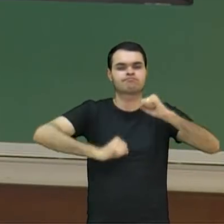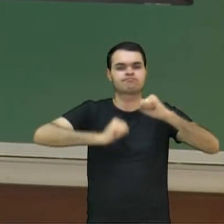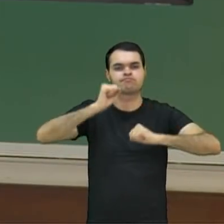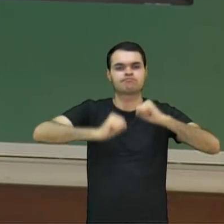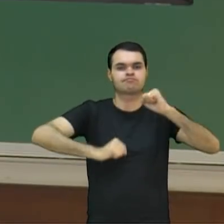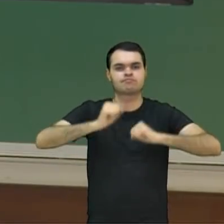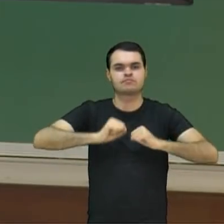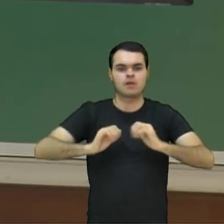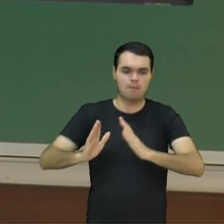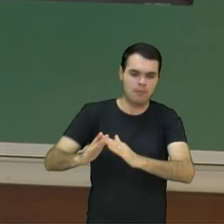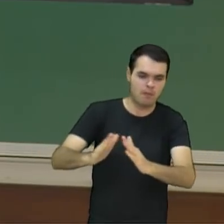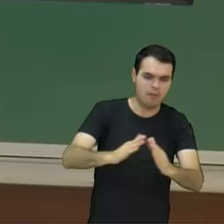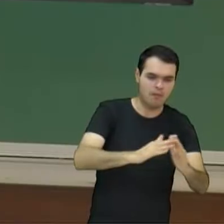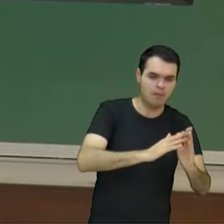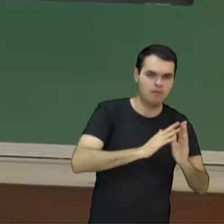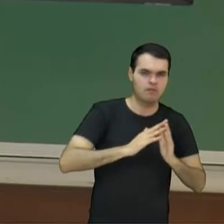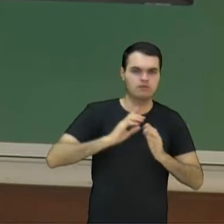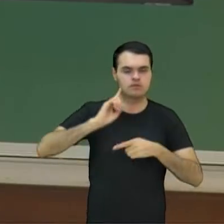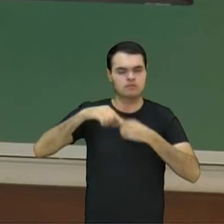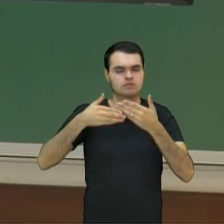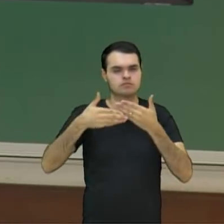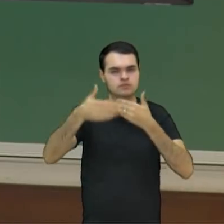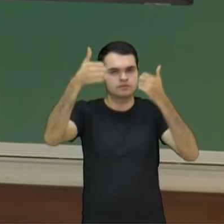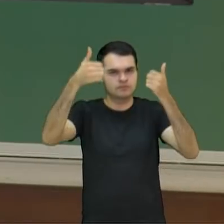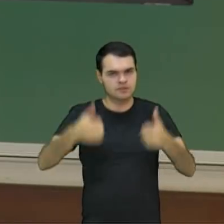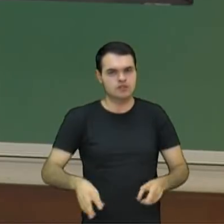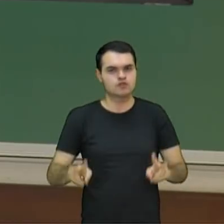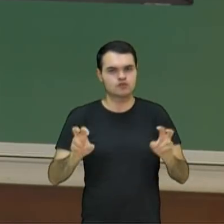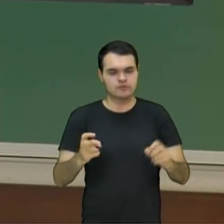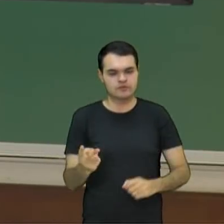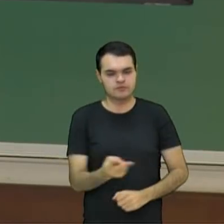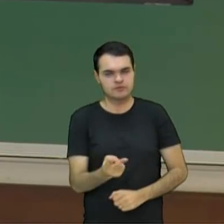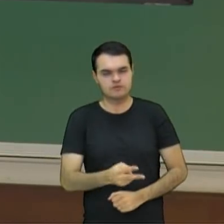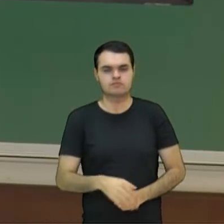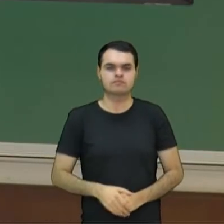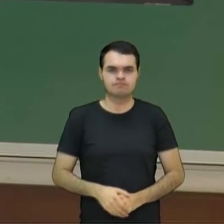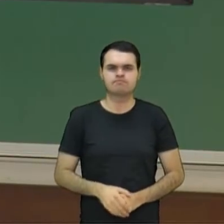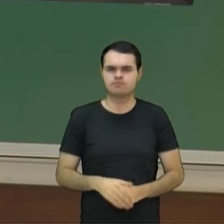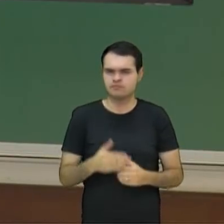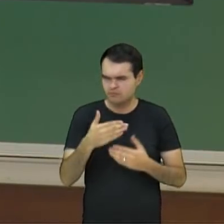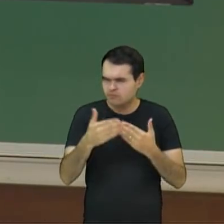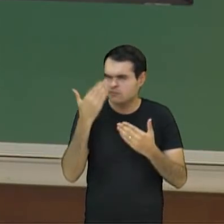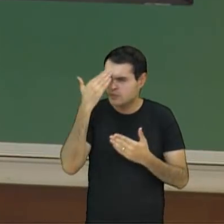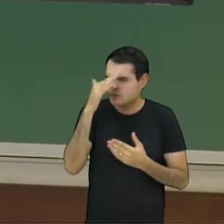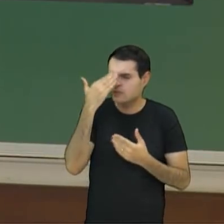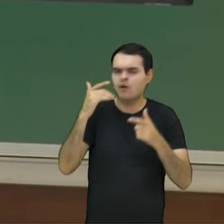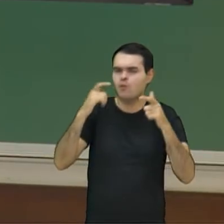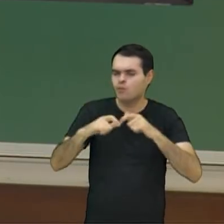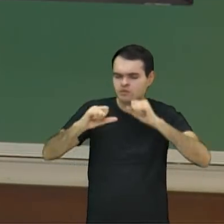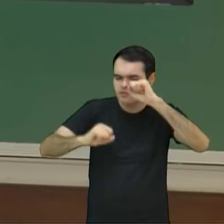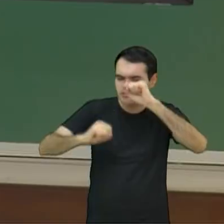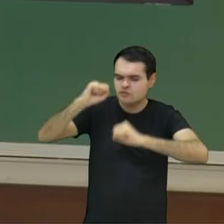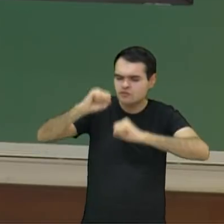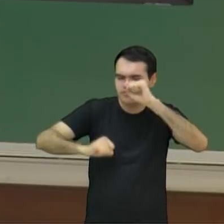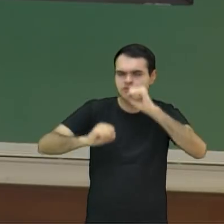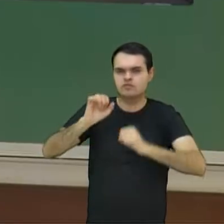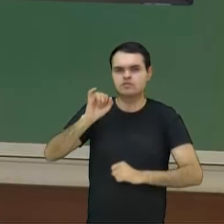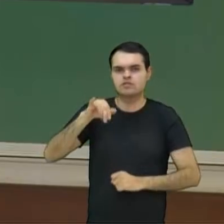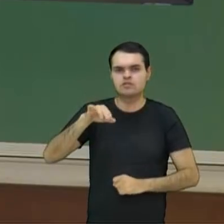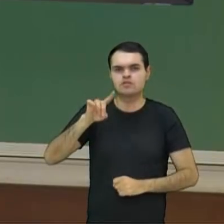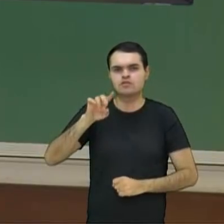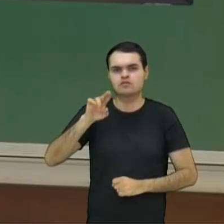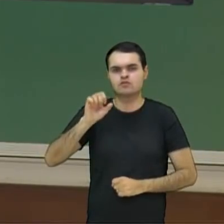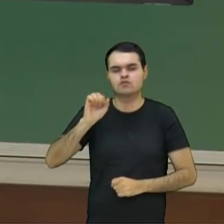industrialização e urbanização, que nós vamos falar depois lá na frente, sobre esses dois. Mas já vão entendendo onde começou a indústria no Brasil? Na região